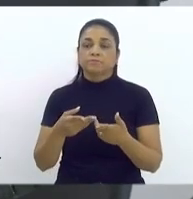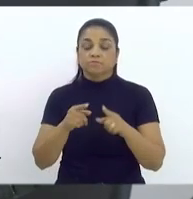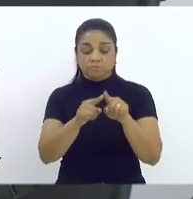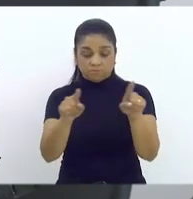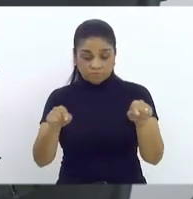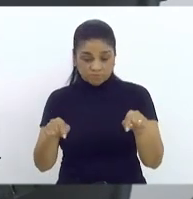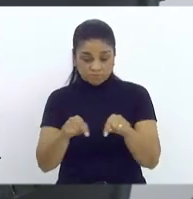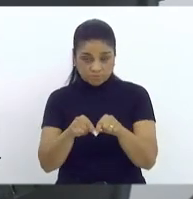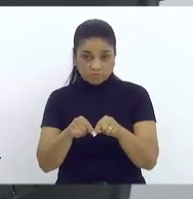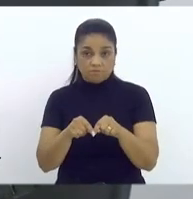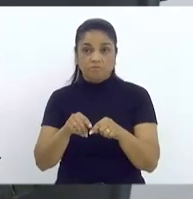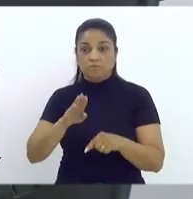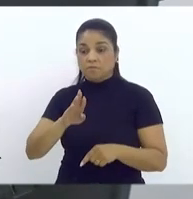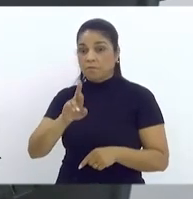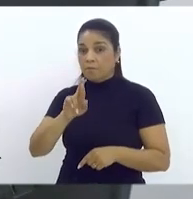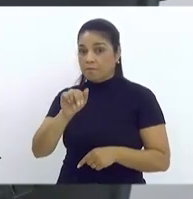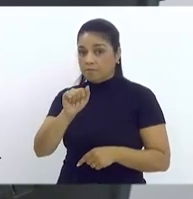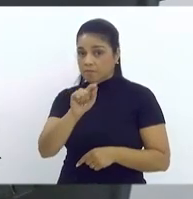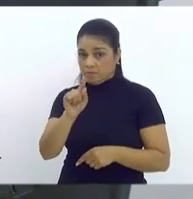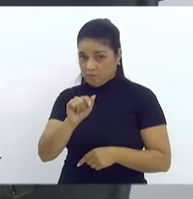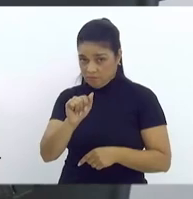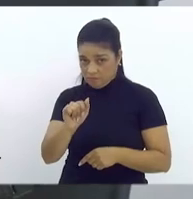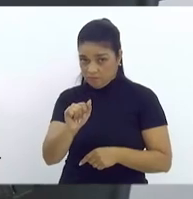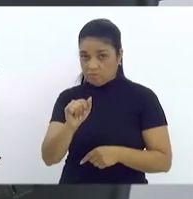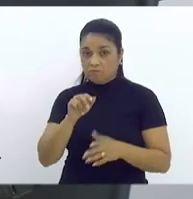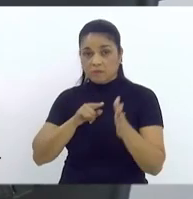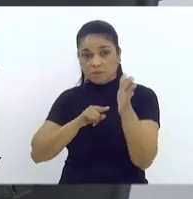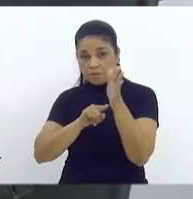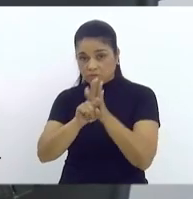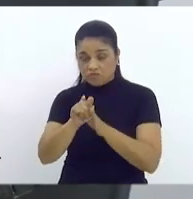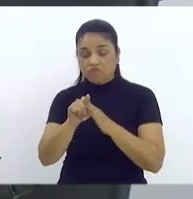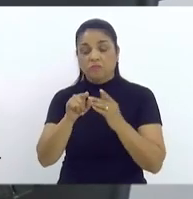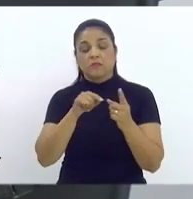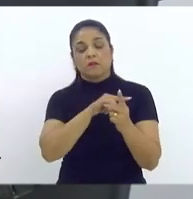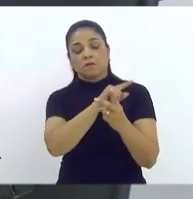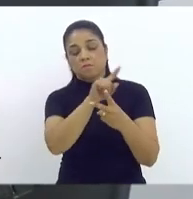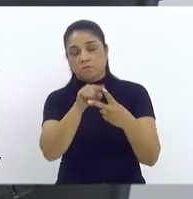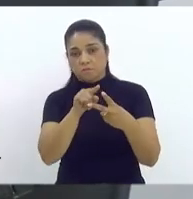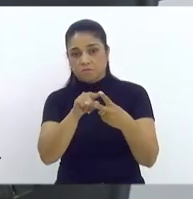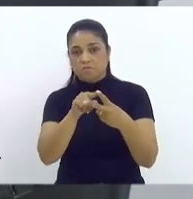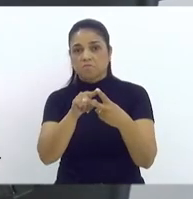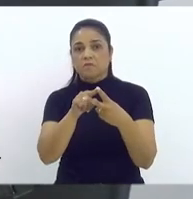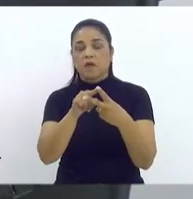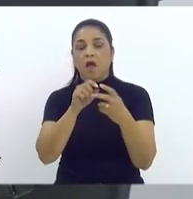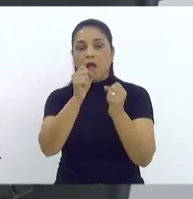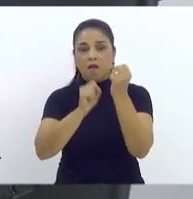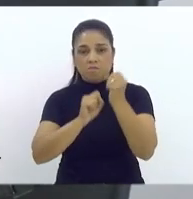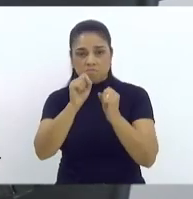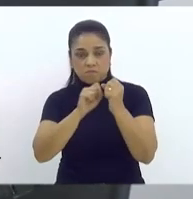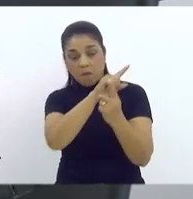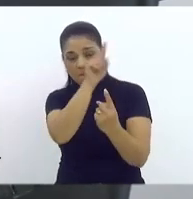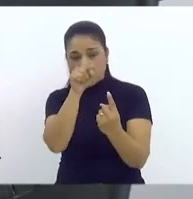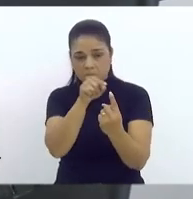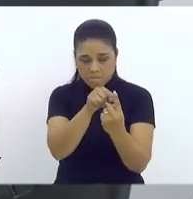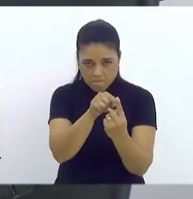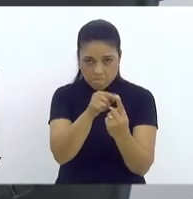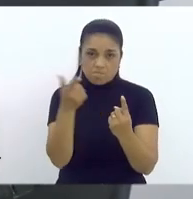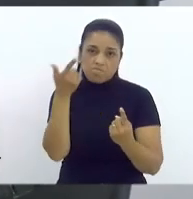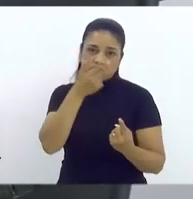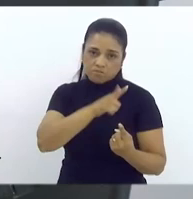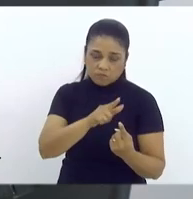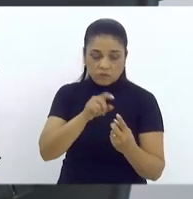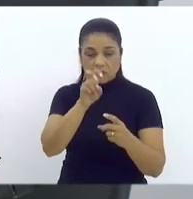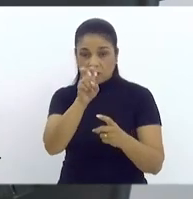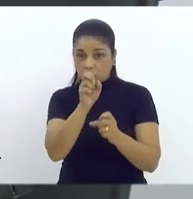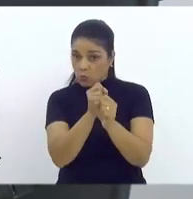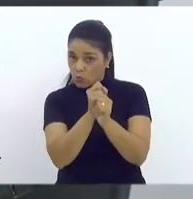deputado Brazão, essa que ele já fez anteriormente, se as concessionárias cumpriram metas financeiras dos últimos 5 períodos, se